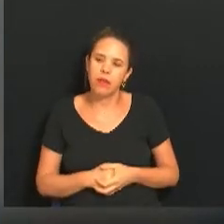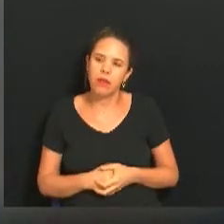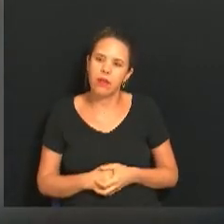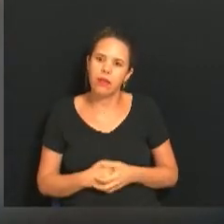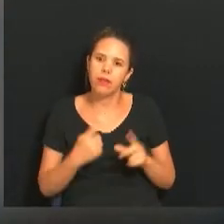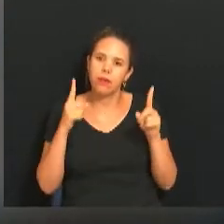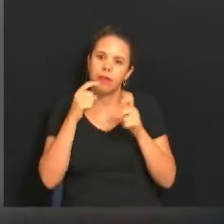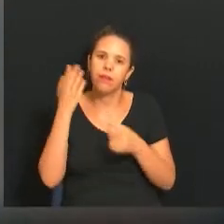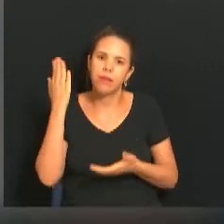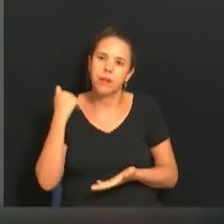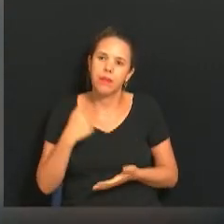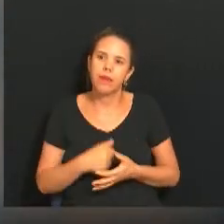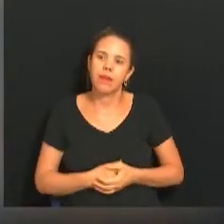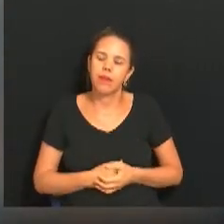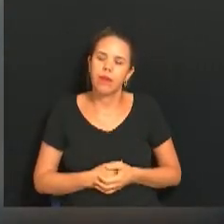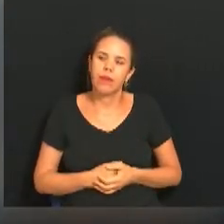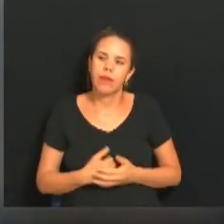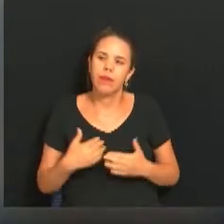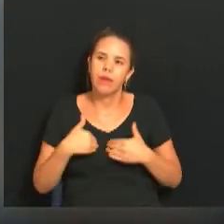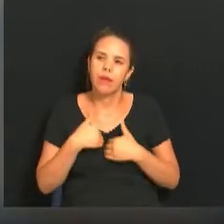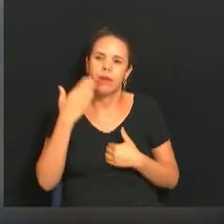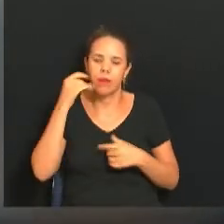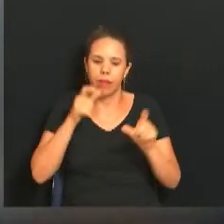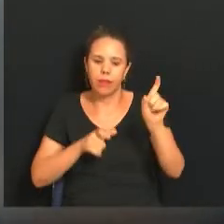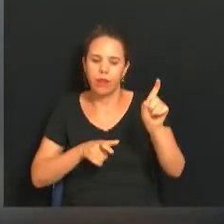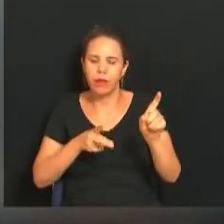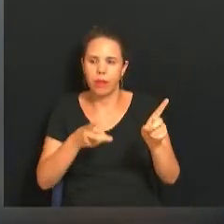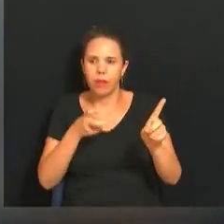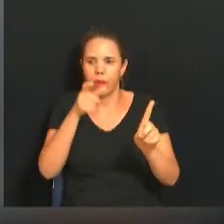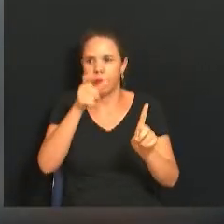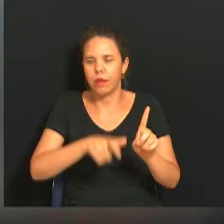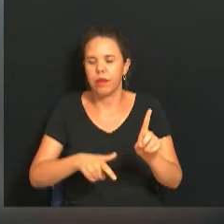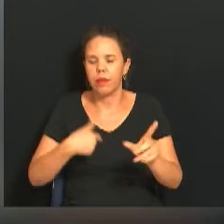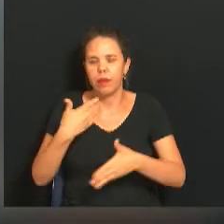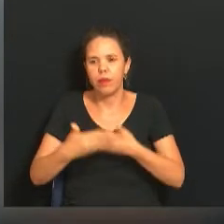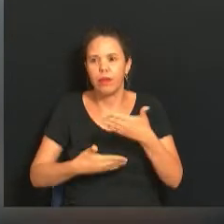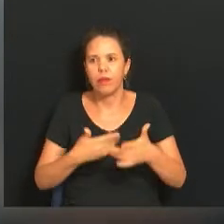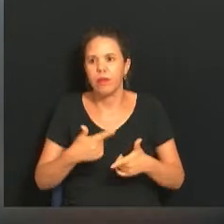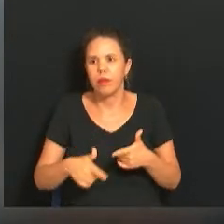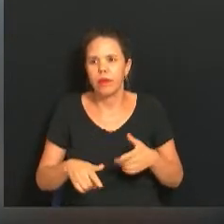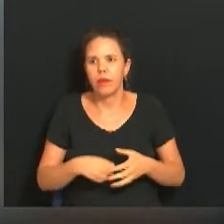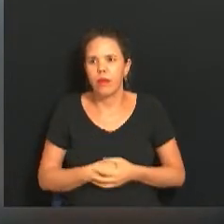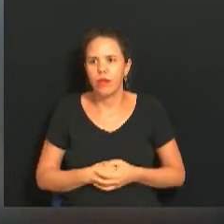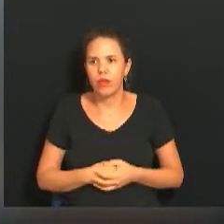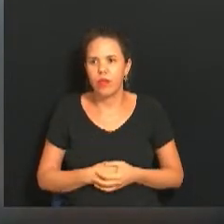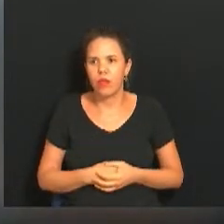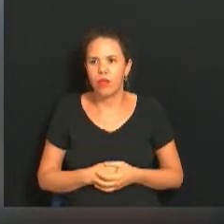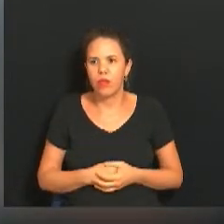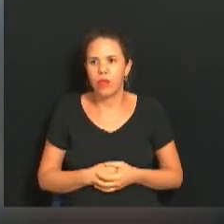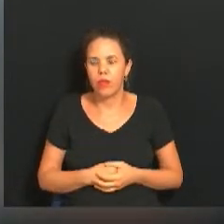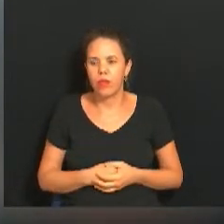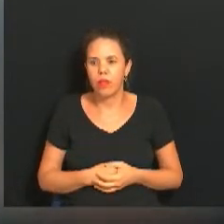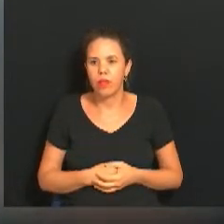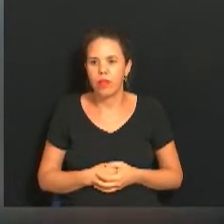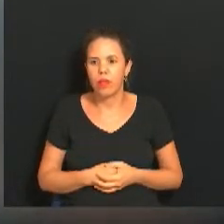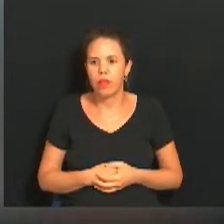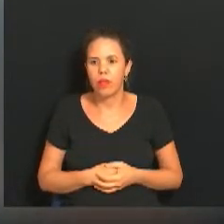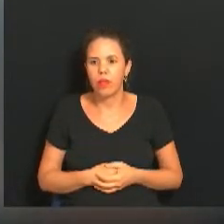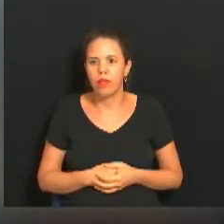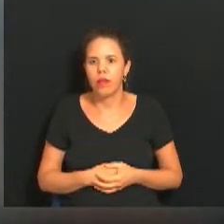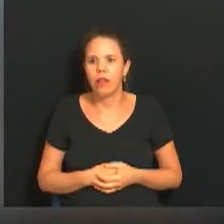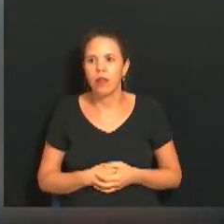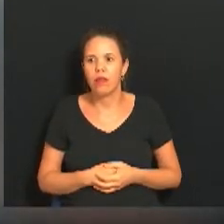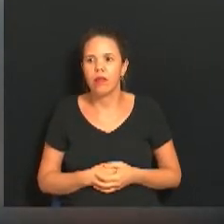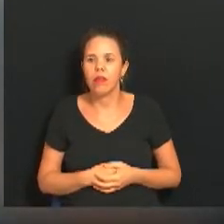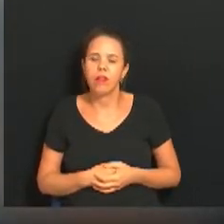saber que a pessoa autista, ela passa por esse problema. Às vezes há essa discriminação porque você olha para a criança,